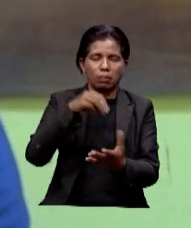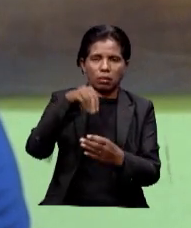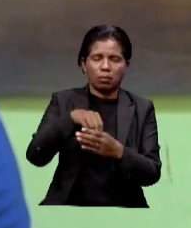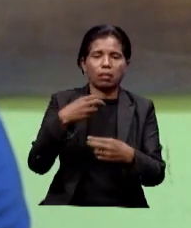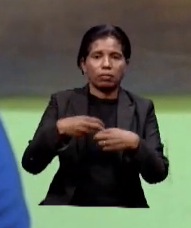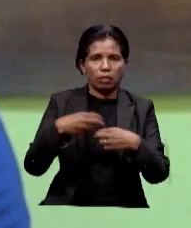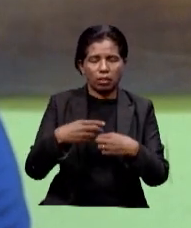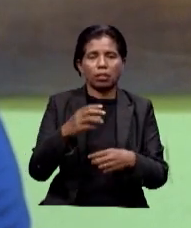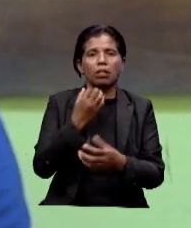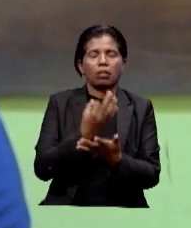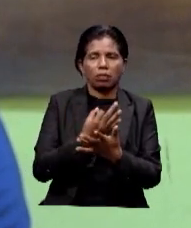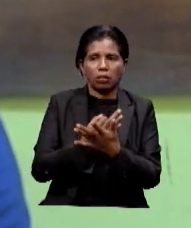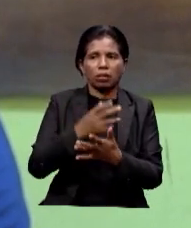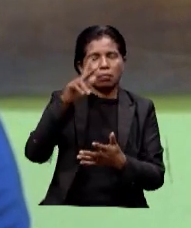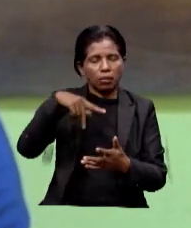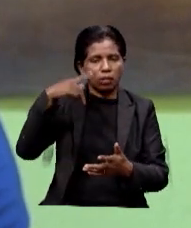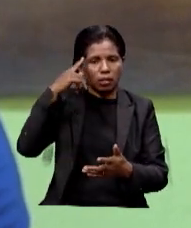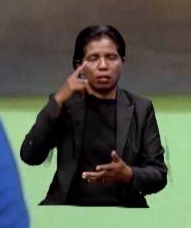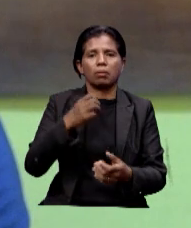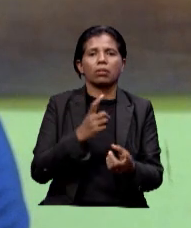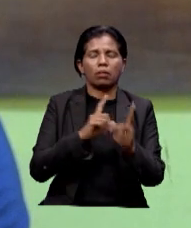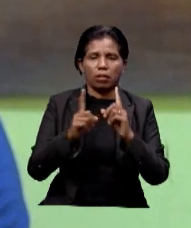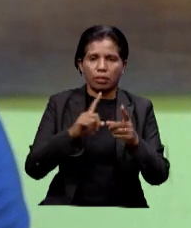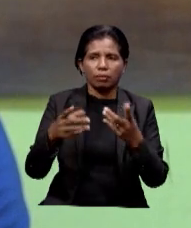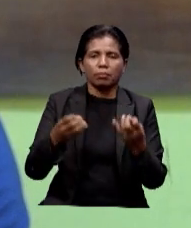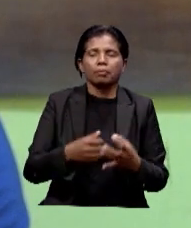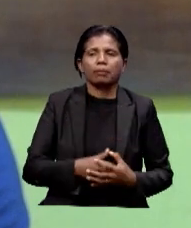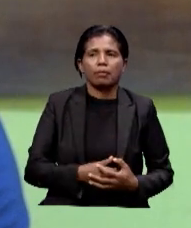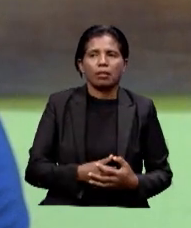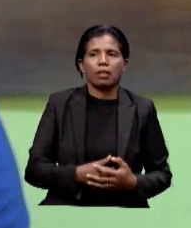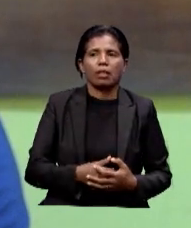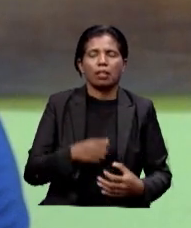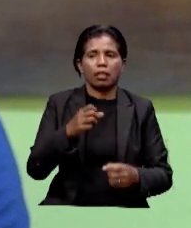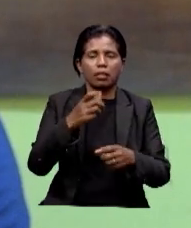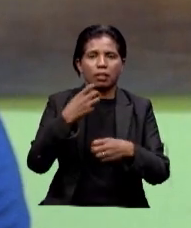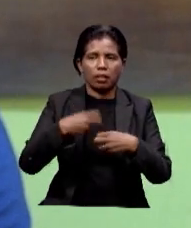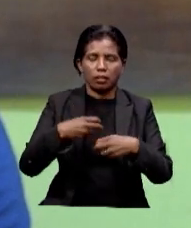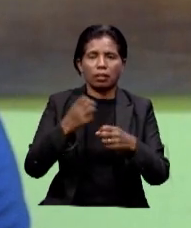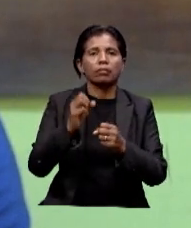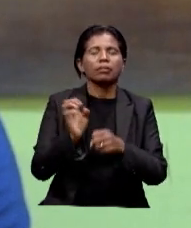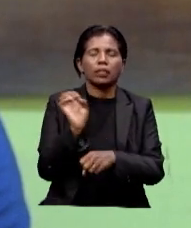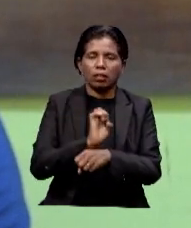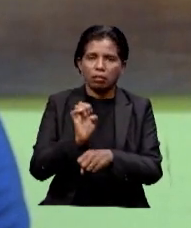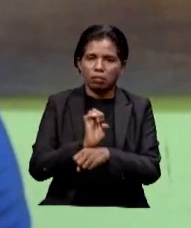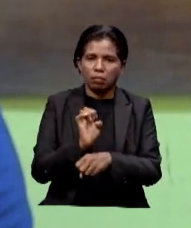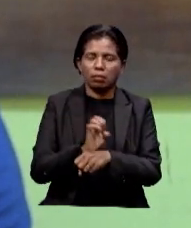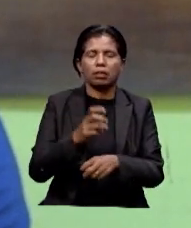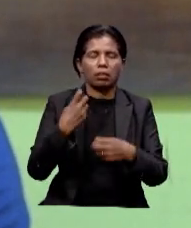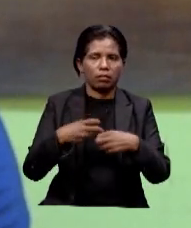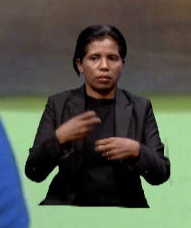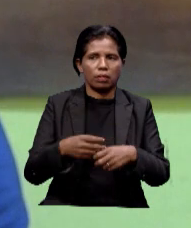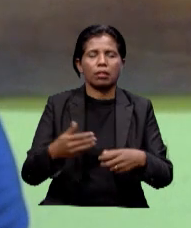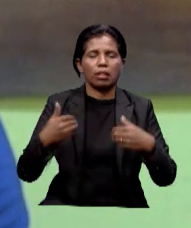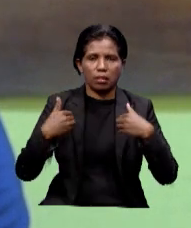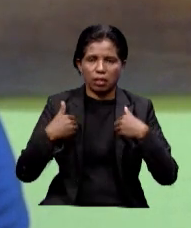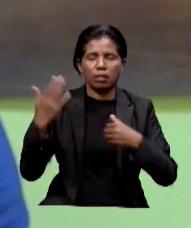e a crise política nos tem provocado, crise sociais nos provocado, crise econômica nos tem né, acontece, e a